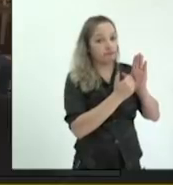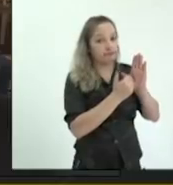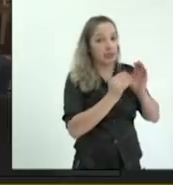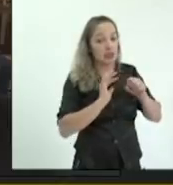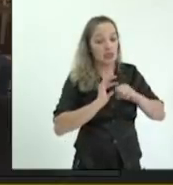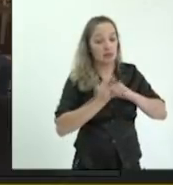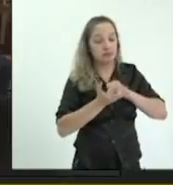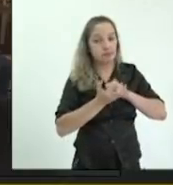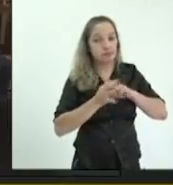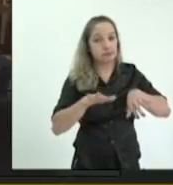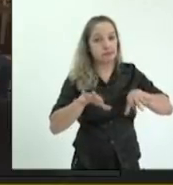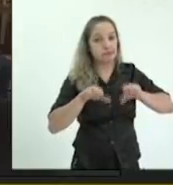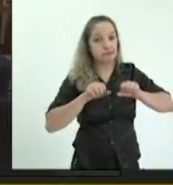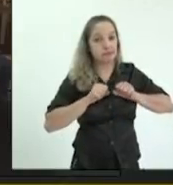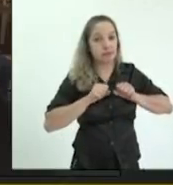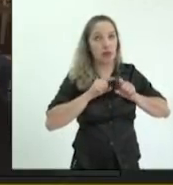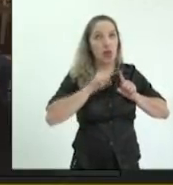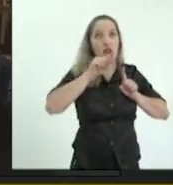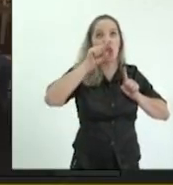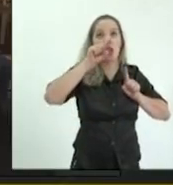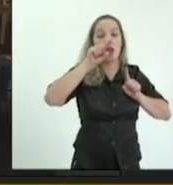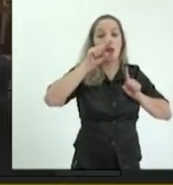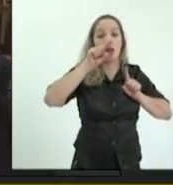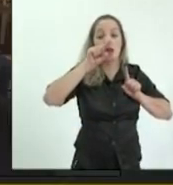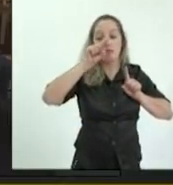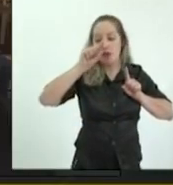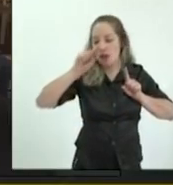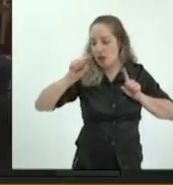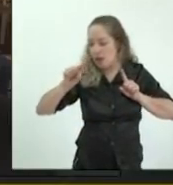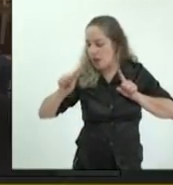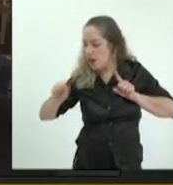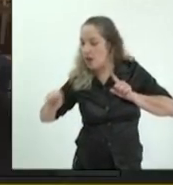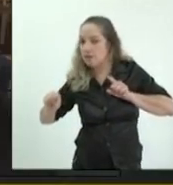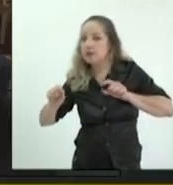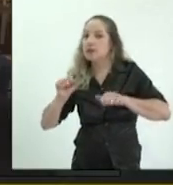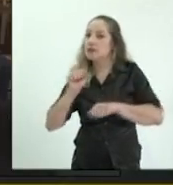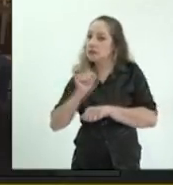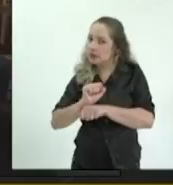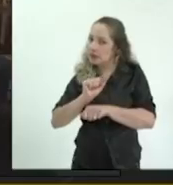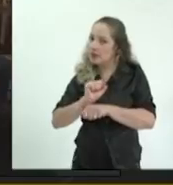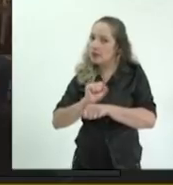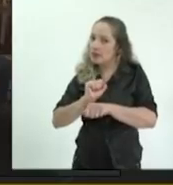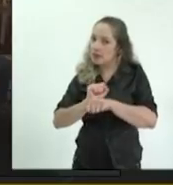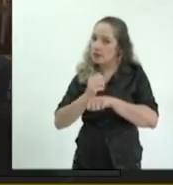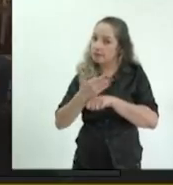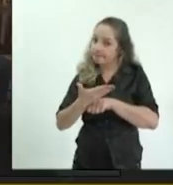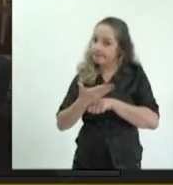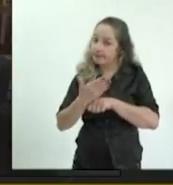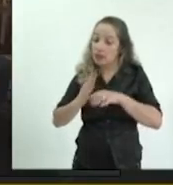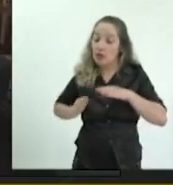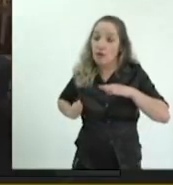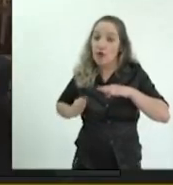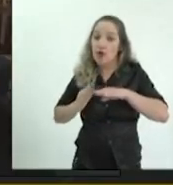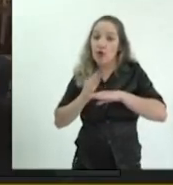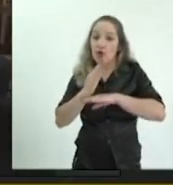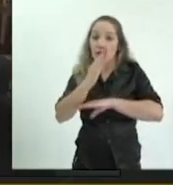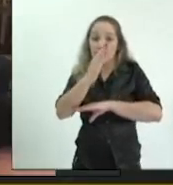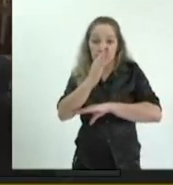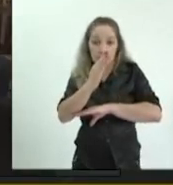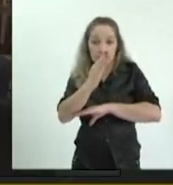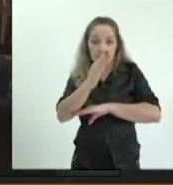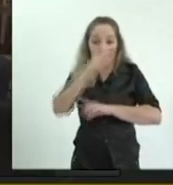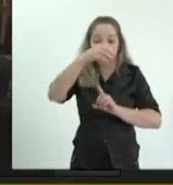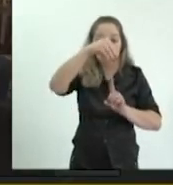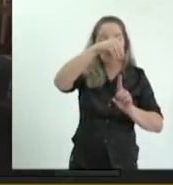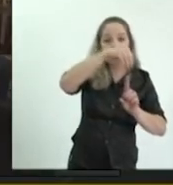Iguaçu para a Cidade Leste, a fronteira mais simples que existe, que não tem nem posto de fronteira, nem